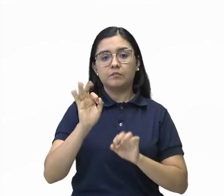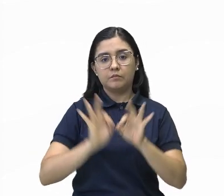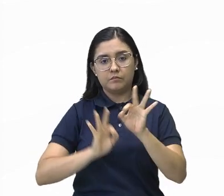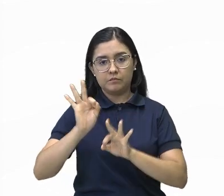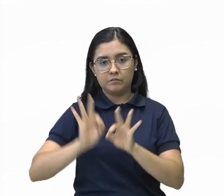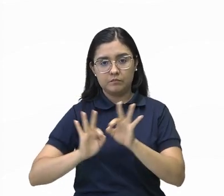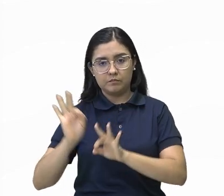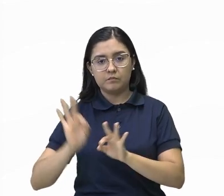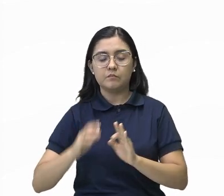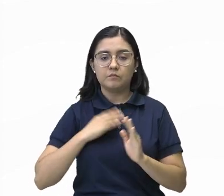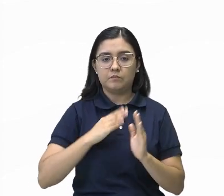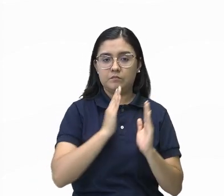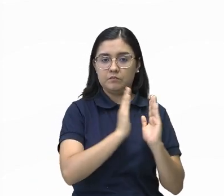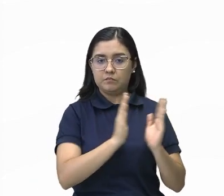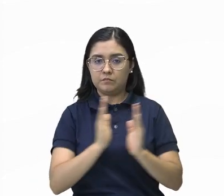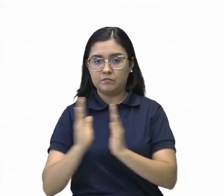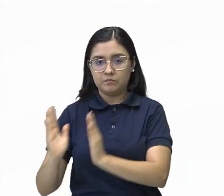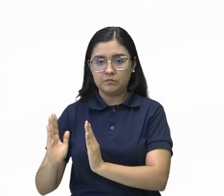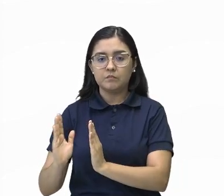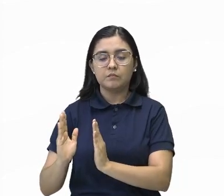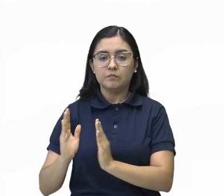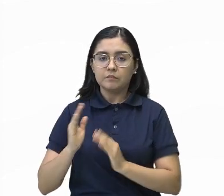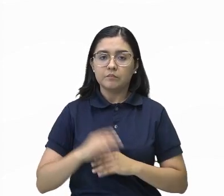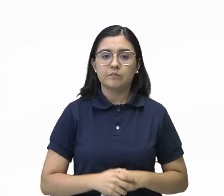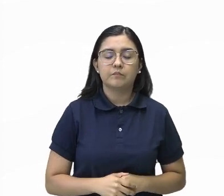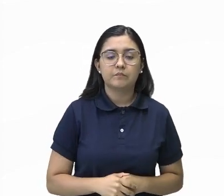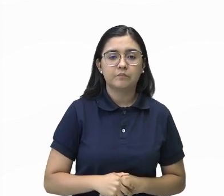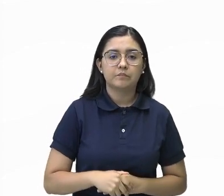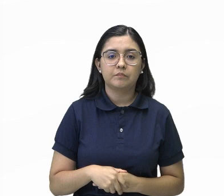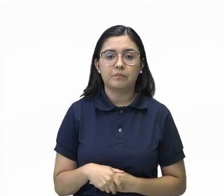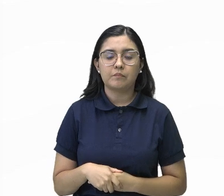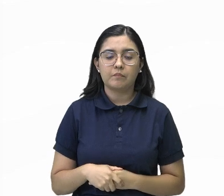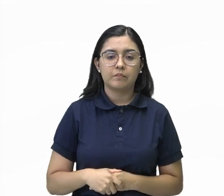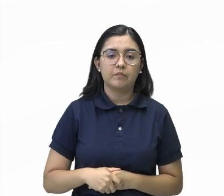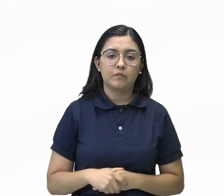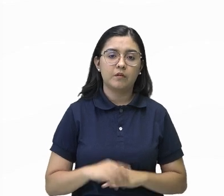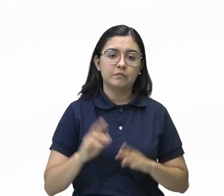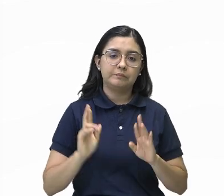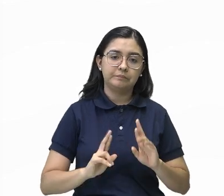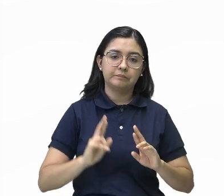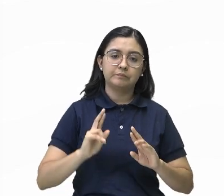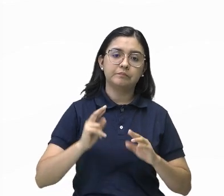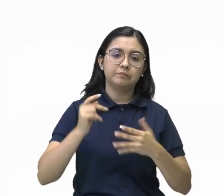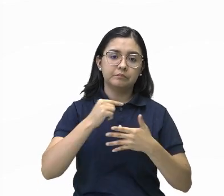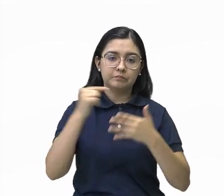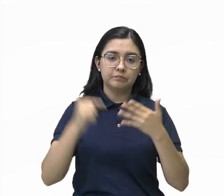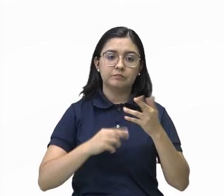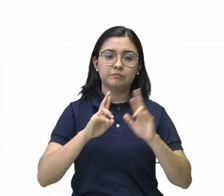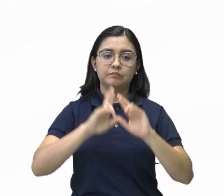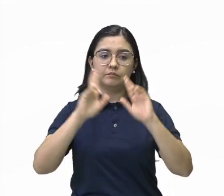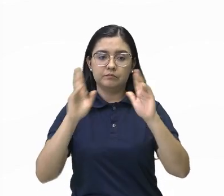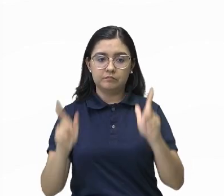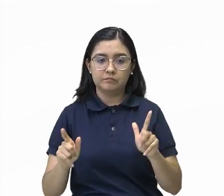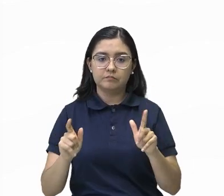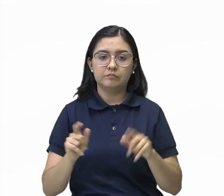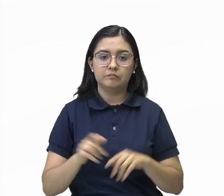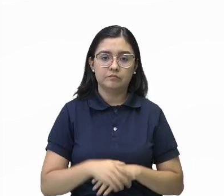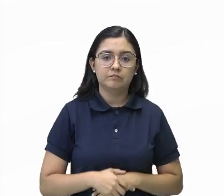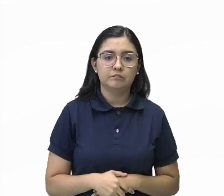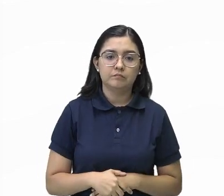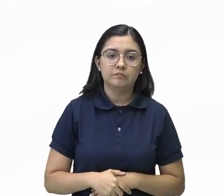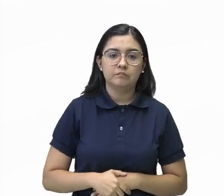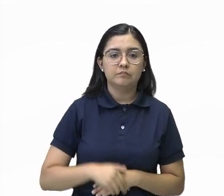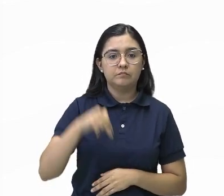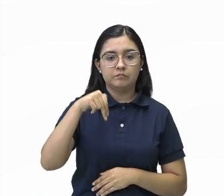ordenar em fila em elementos distintos, ou seja, vamos ordenar em elementos em